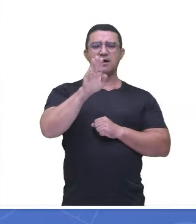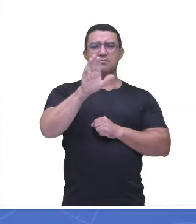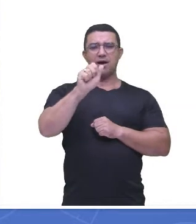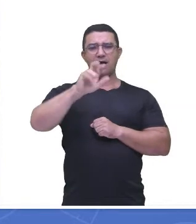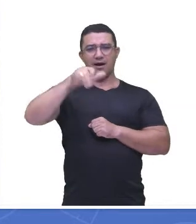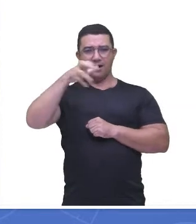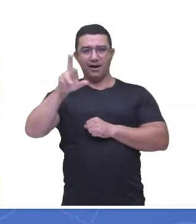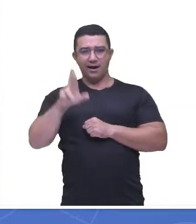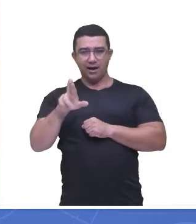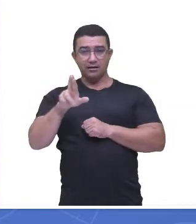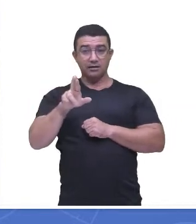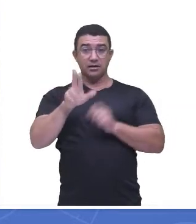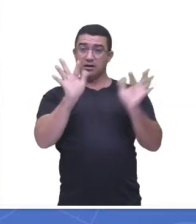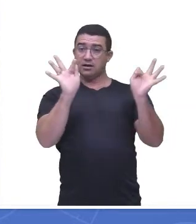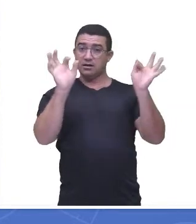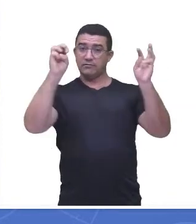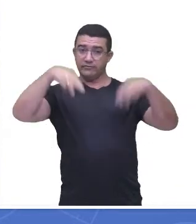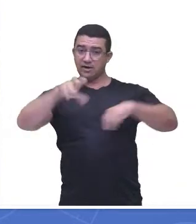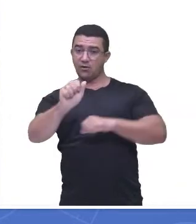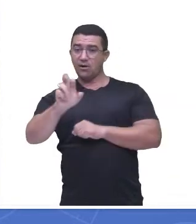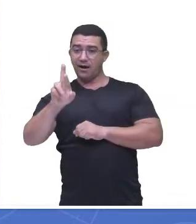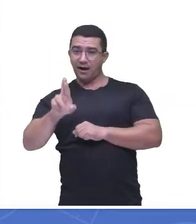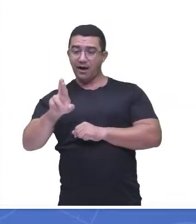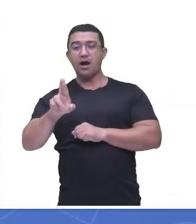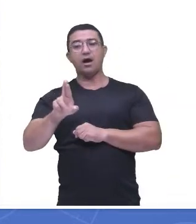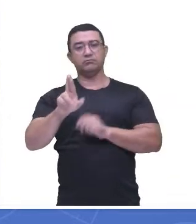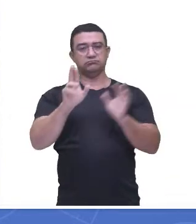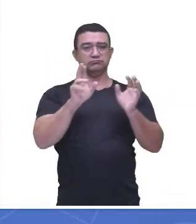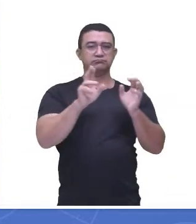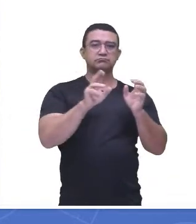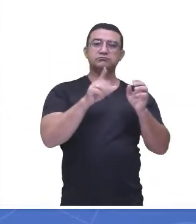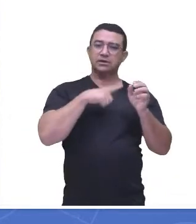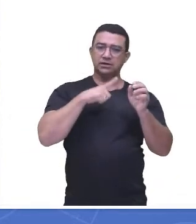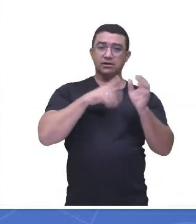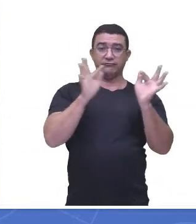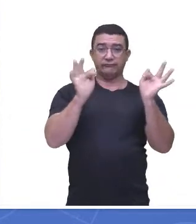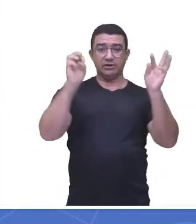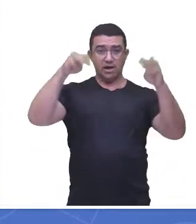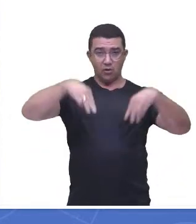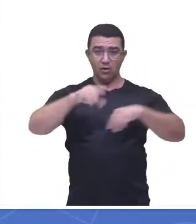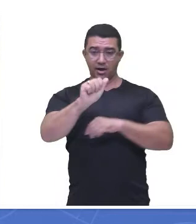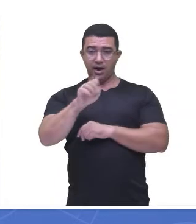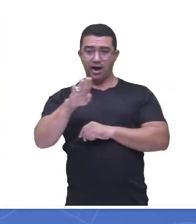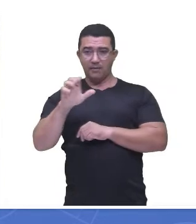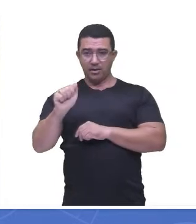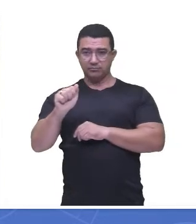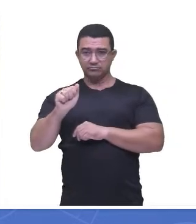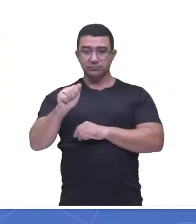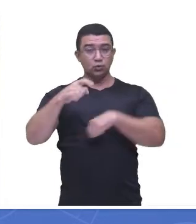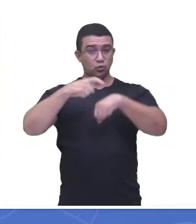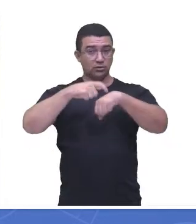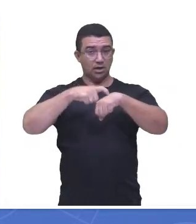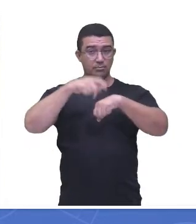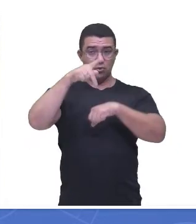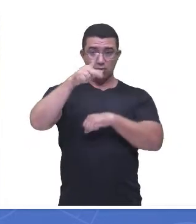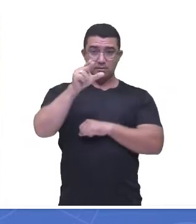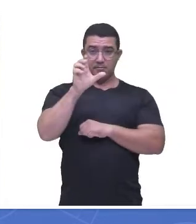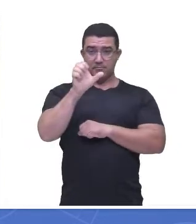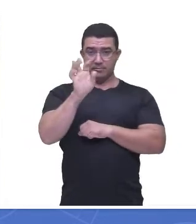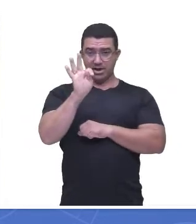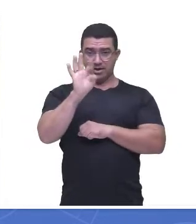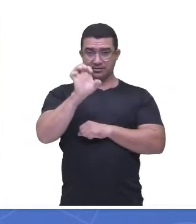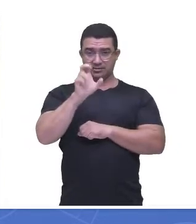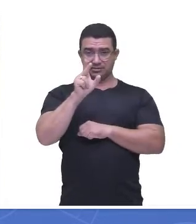ele trabalhava. E lá apareceu assim, né? E se o verbo terminar em ER, I e R, mas no caso aí